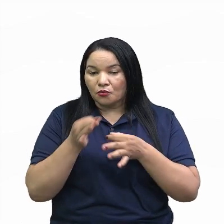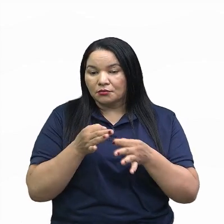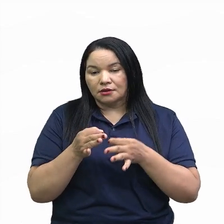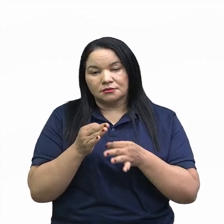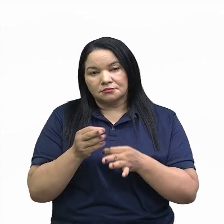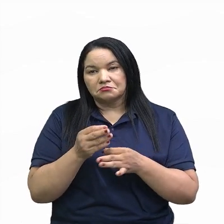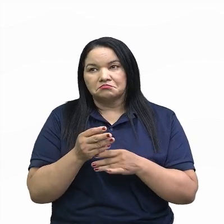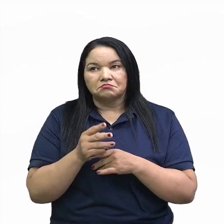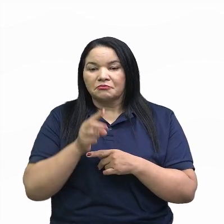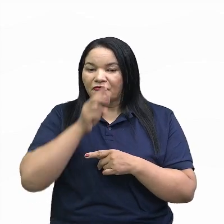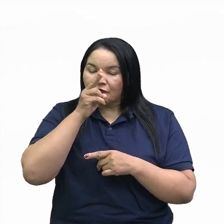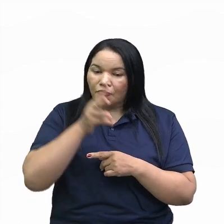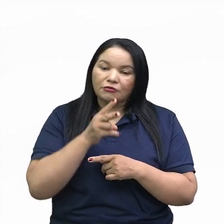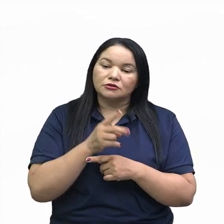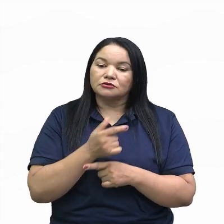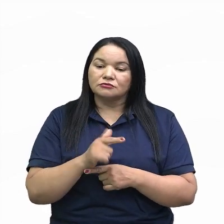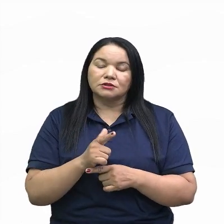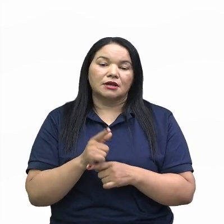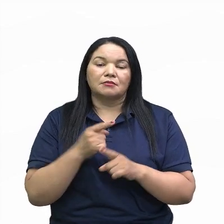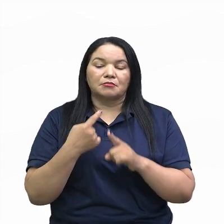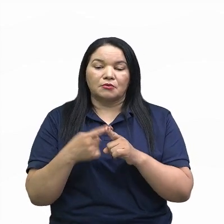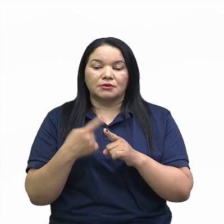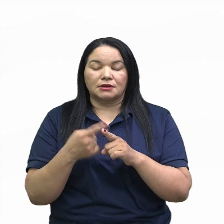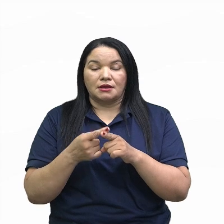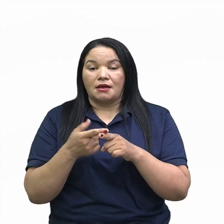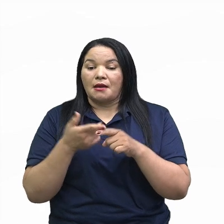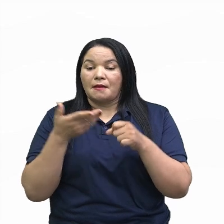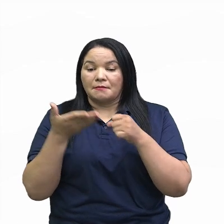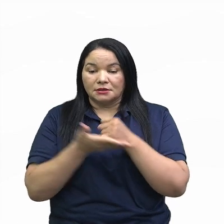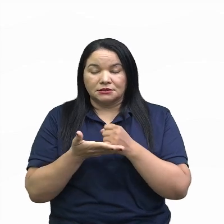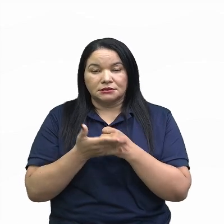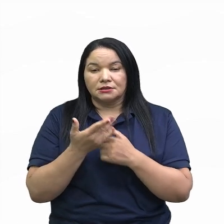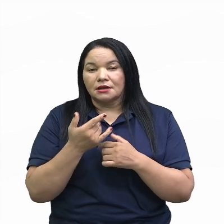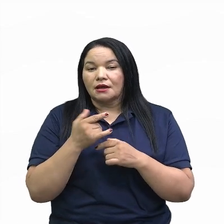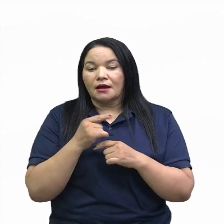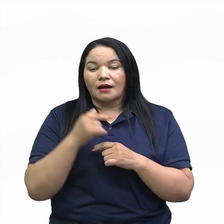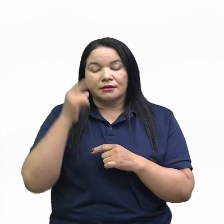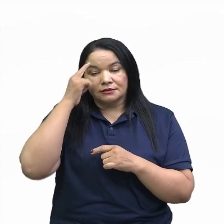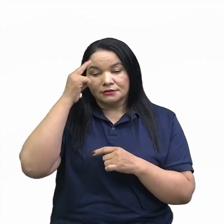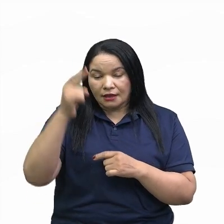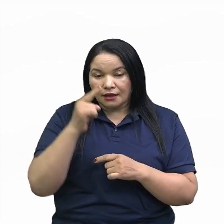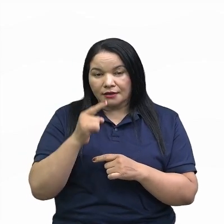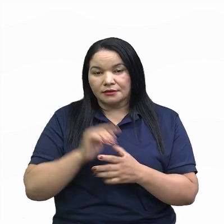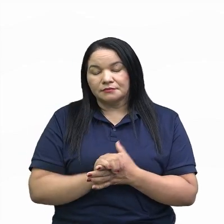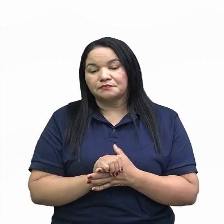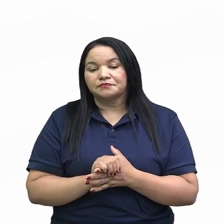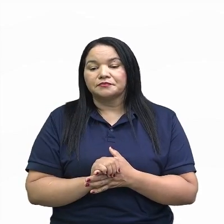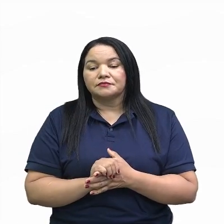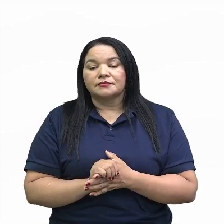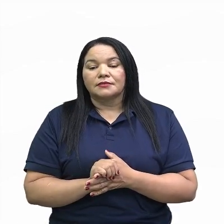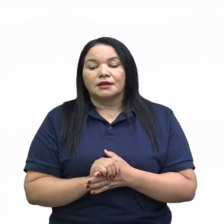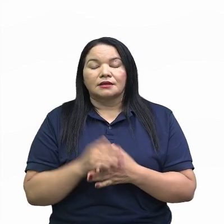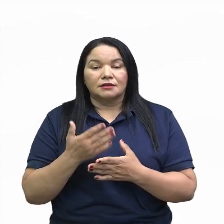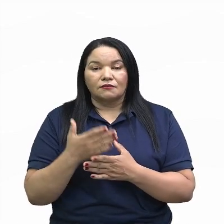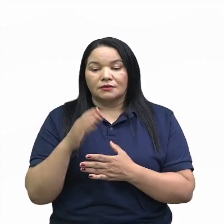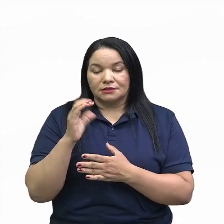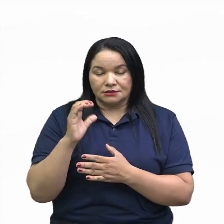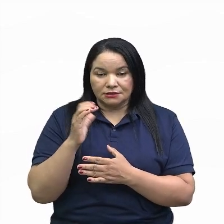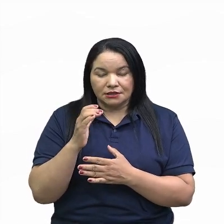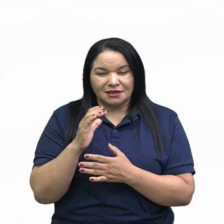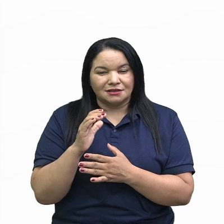vamos dizer, forte, é um argumento que se baseia em uma ideia, o que é um senso comum. E percebo que diz que a ciência é capaz